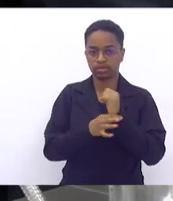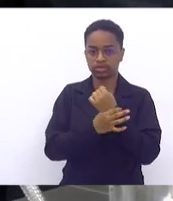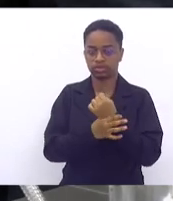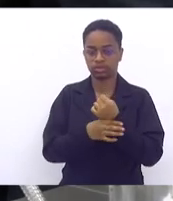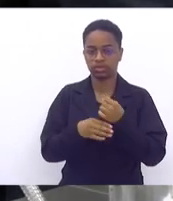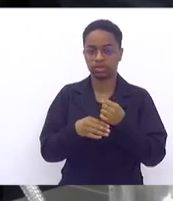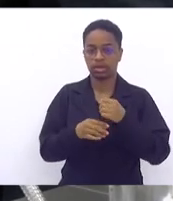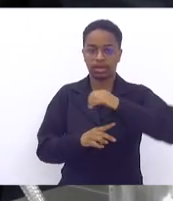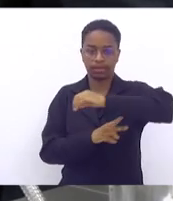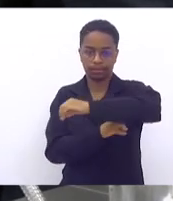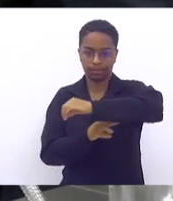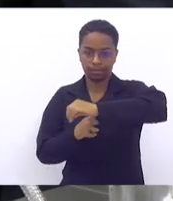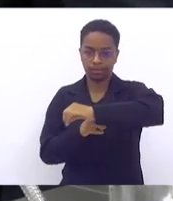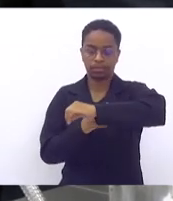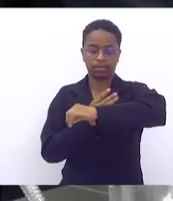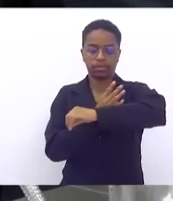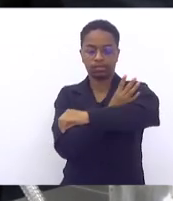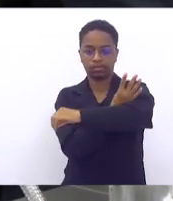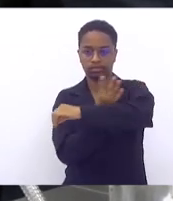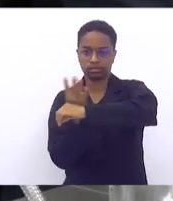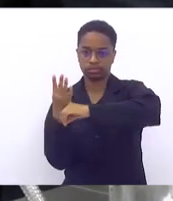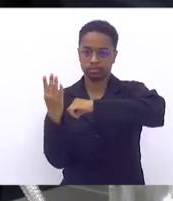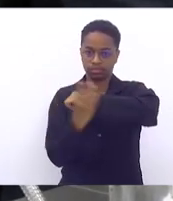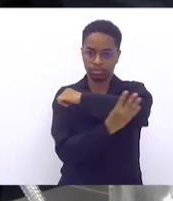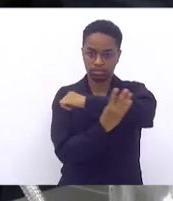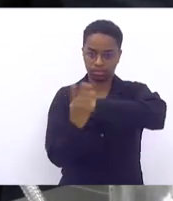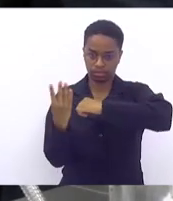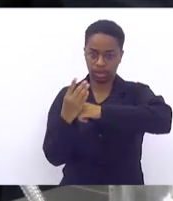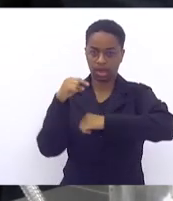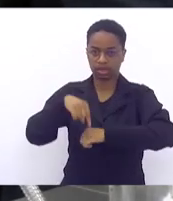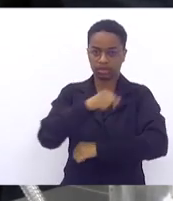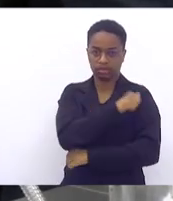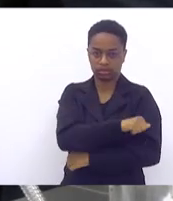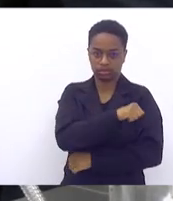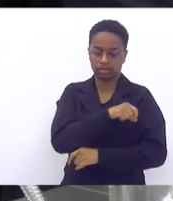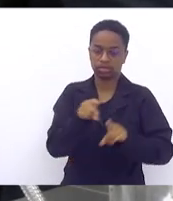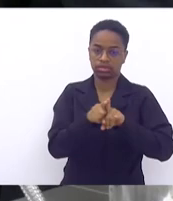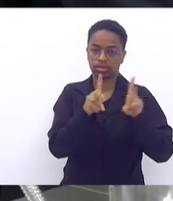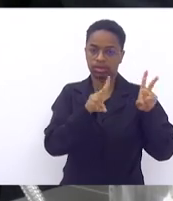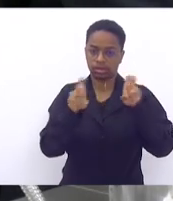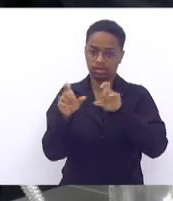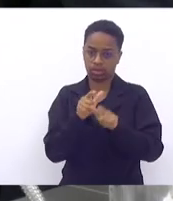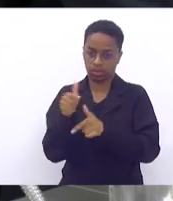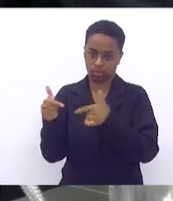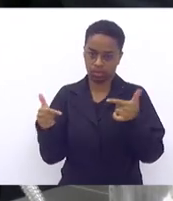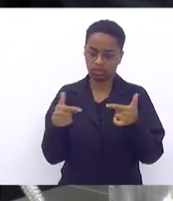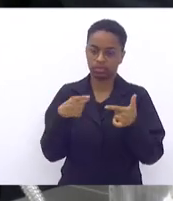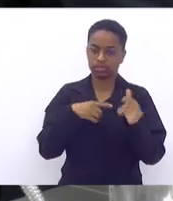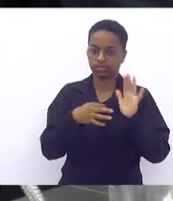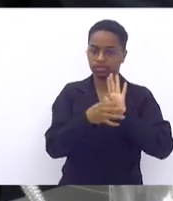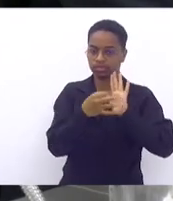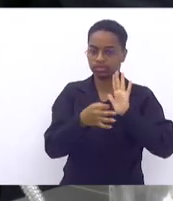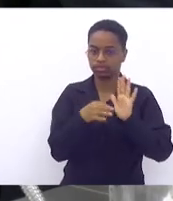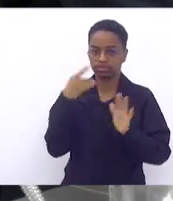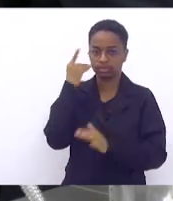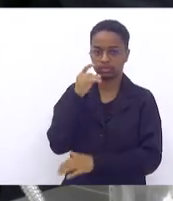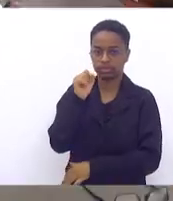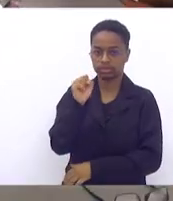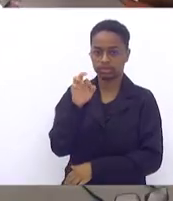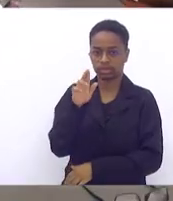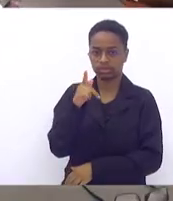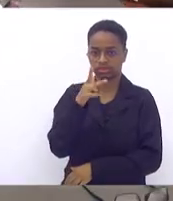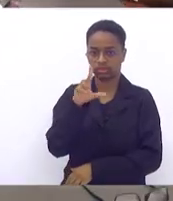passarelas, pontes e viadutos no âmbito do Estado do Rio de Janeiro e da outras providências. Para parecer, deputado doutor